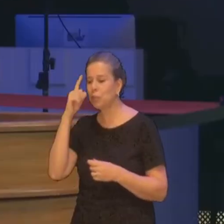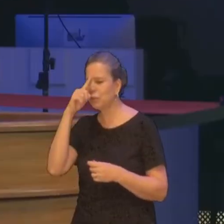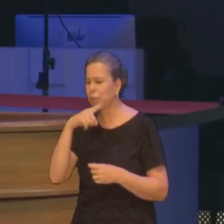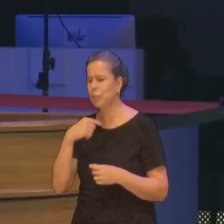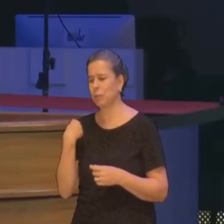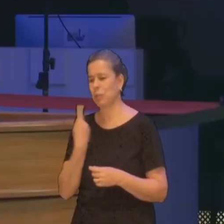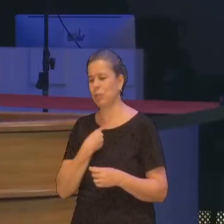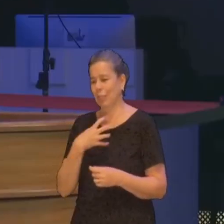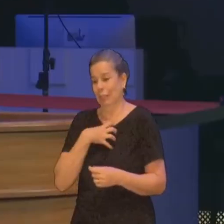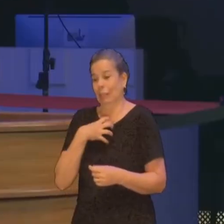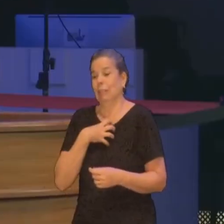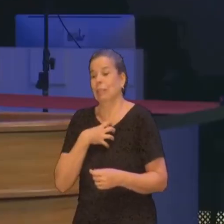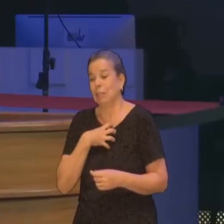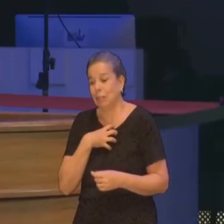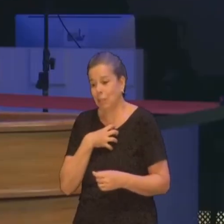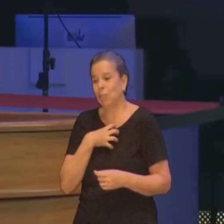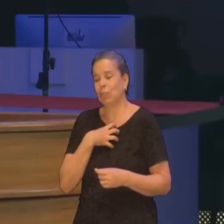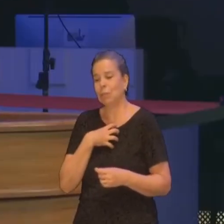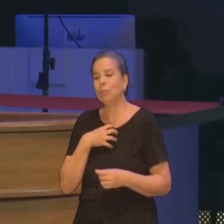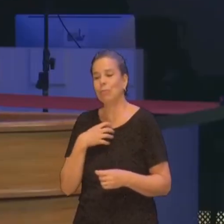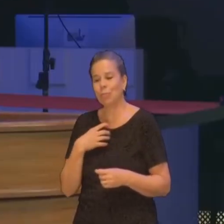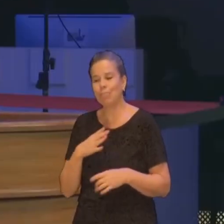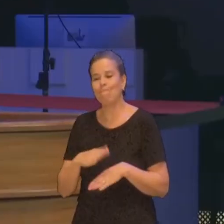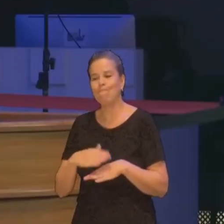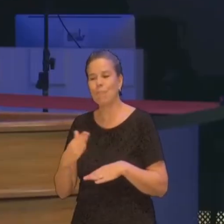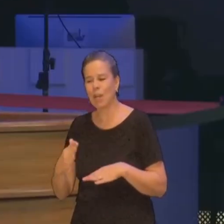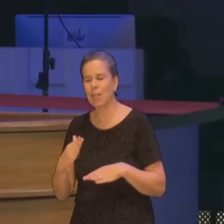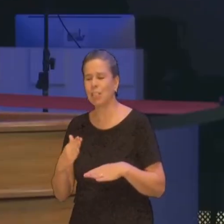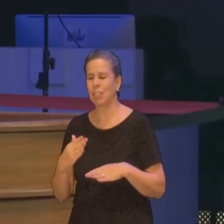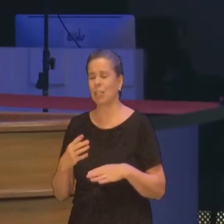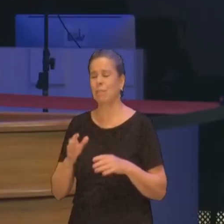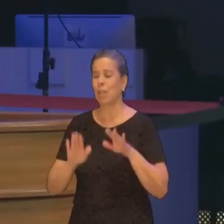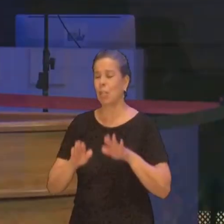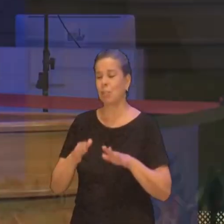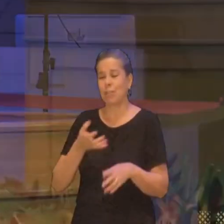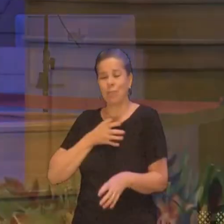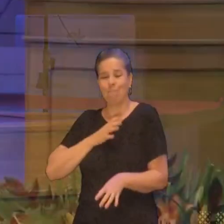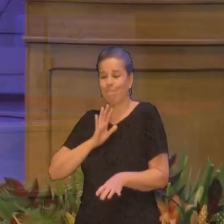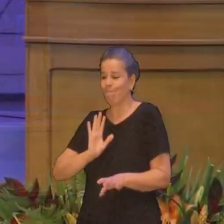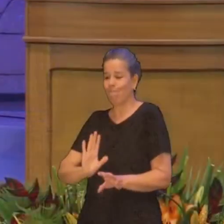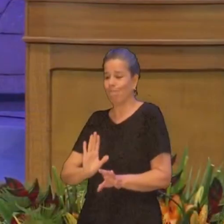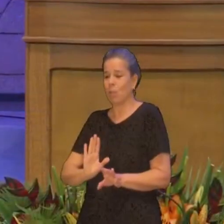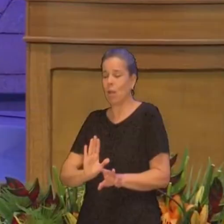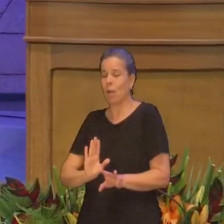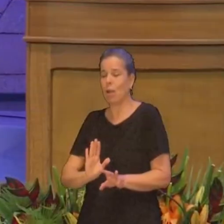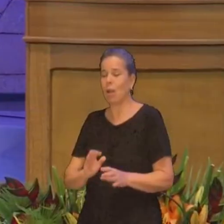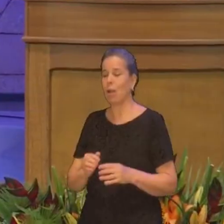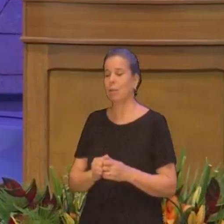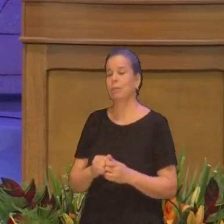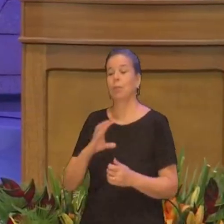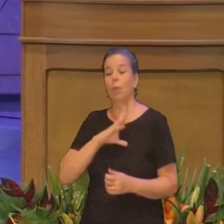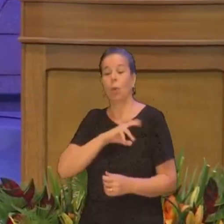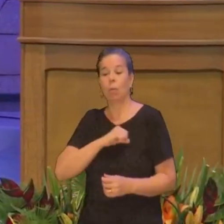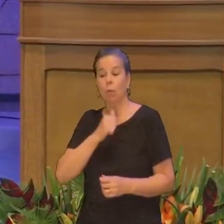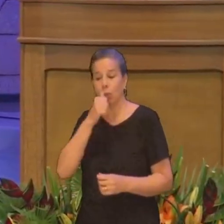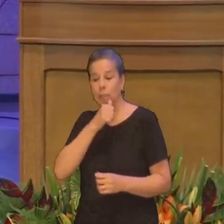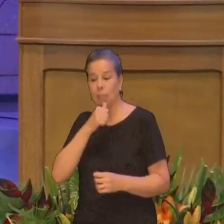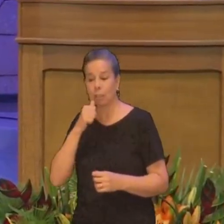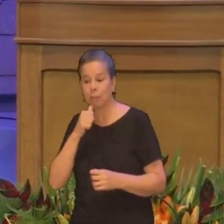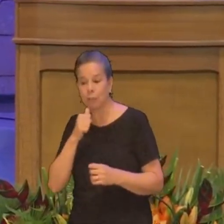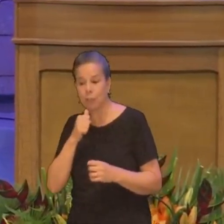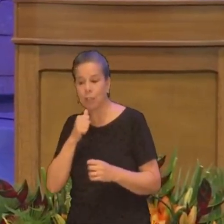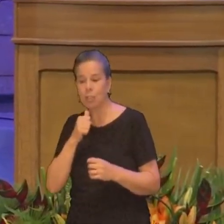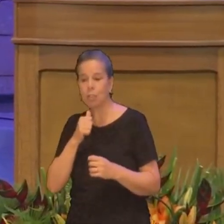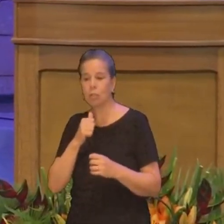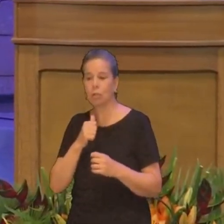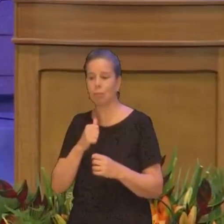dói. E muitas vezes nós relutamos para fazer. O amor sacrificial, ele não está